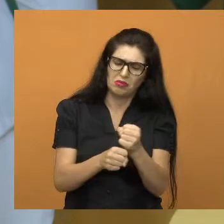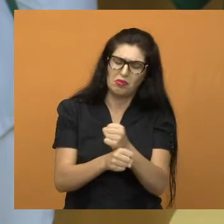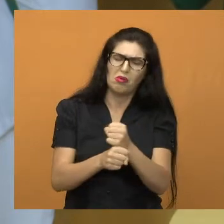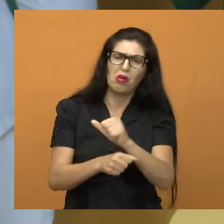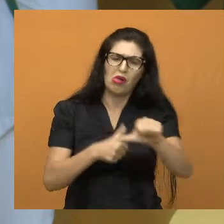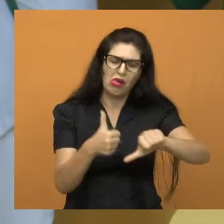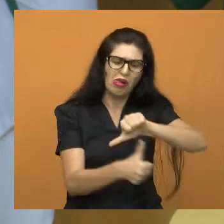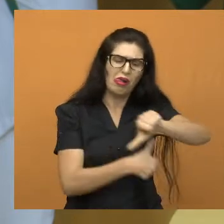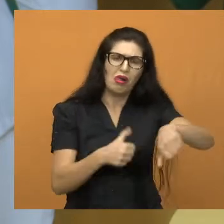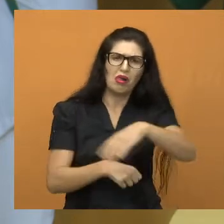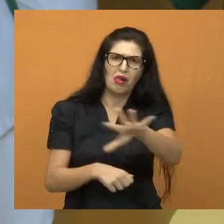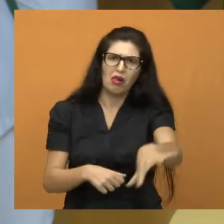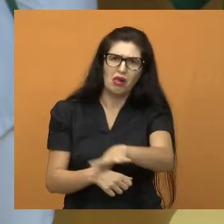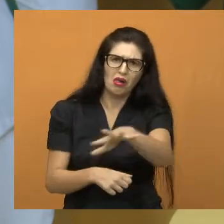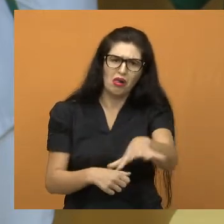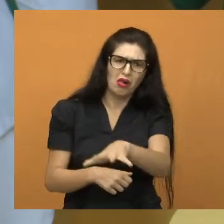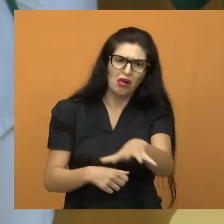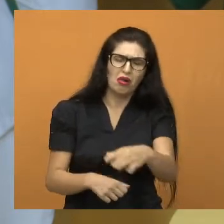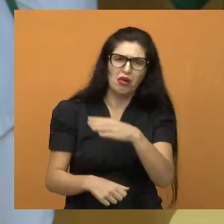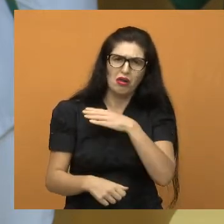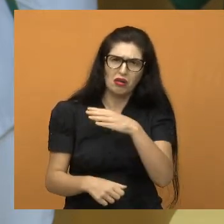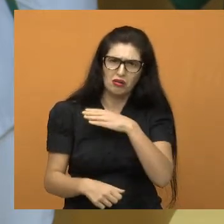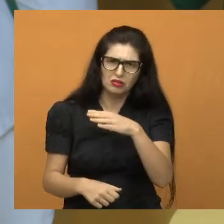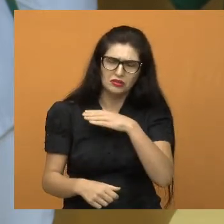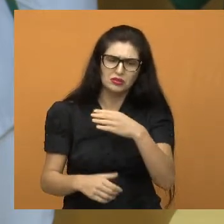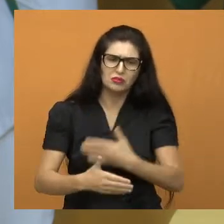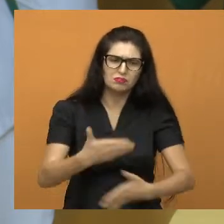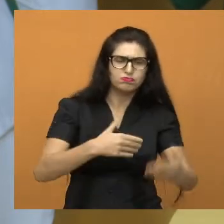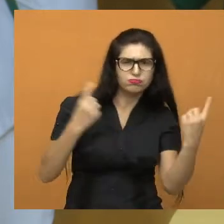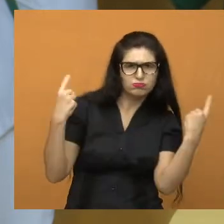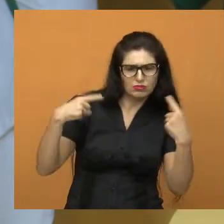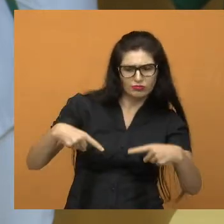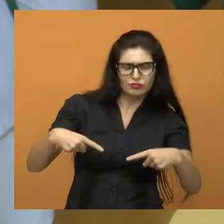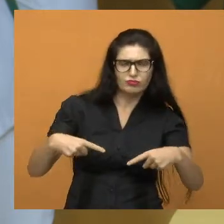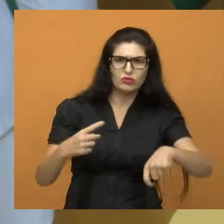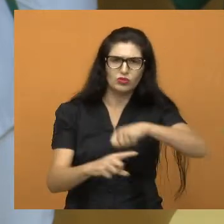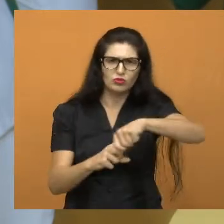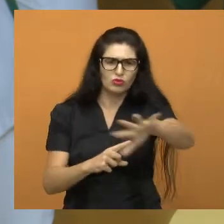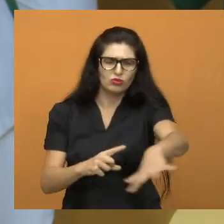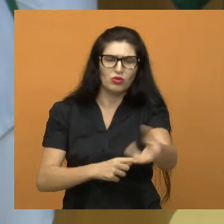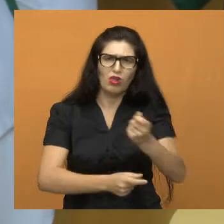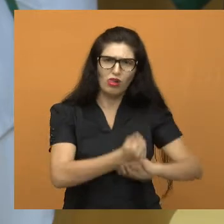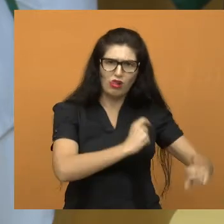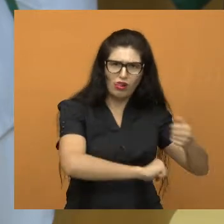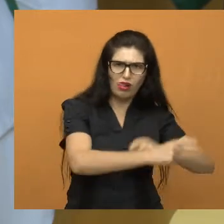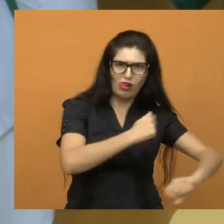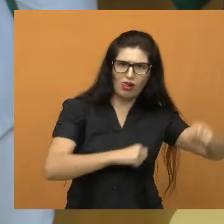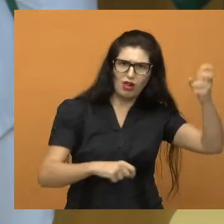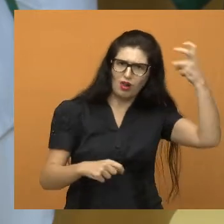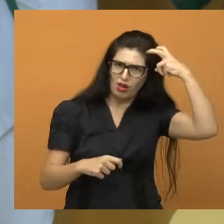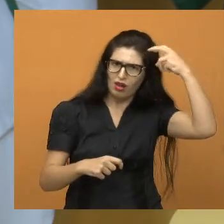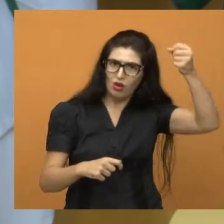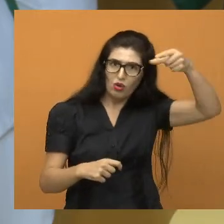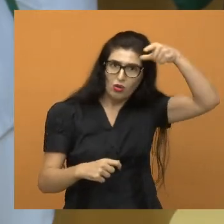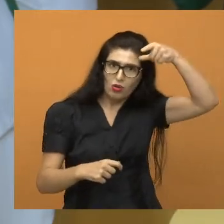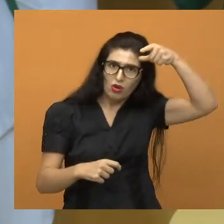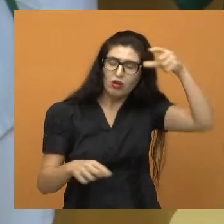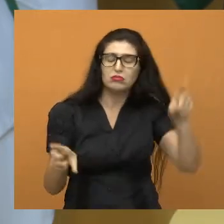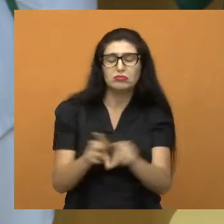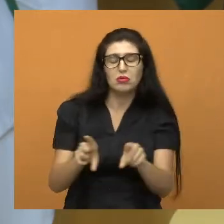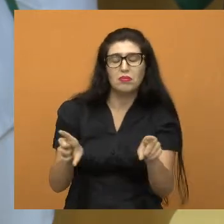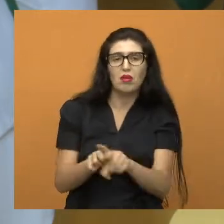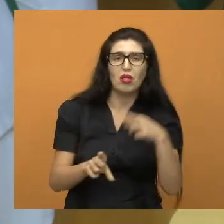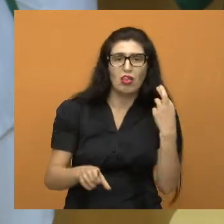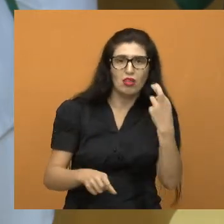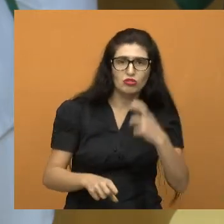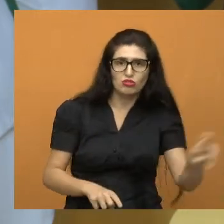transformação social e comunitária, seja ela em desafios sociais, econômicos, culturais e até mesmo